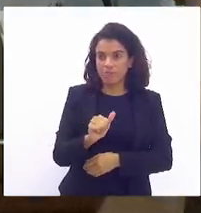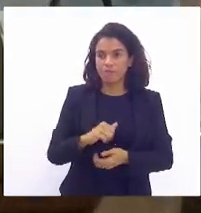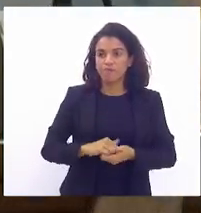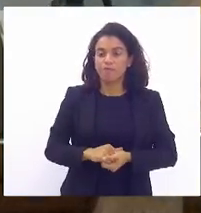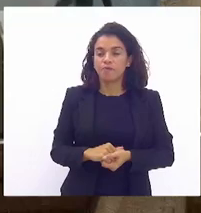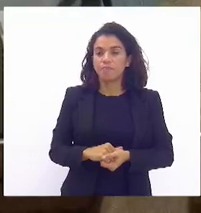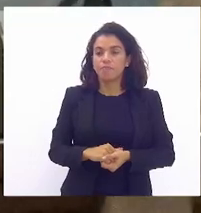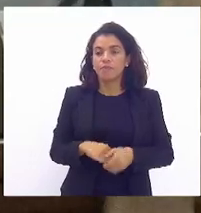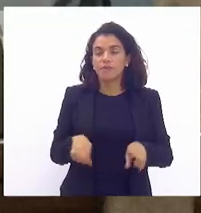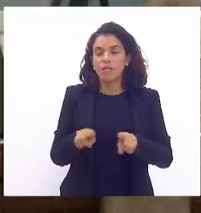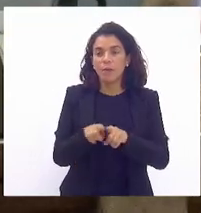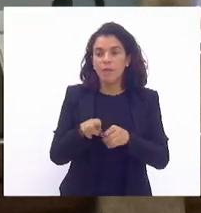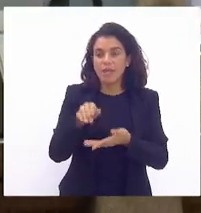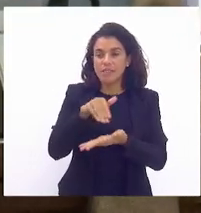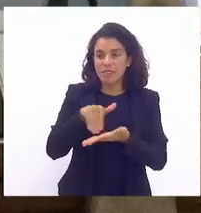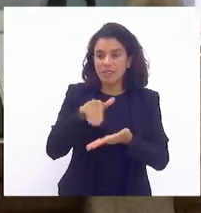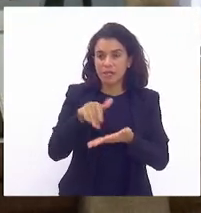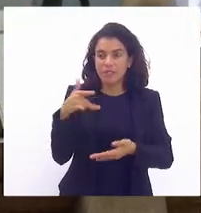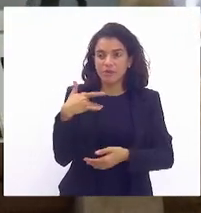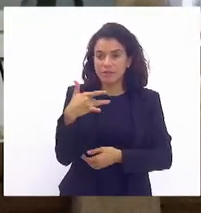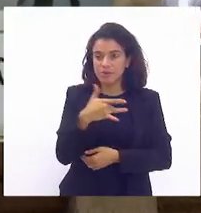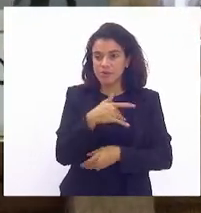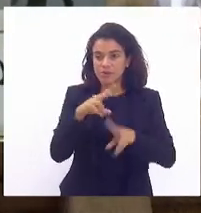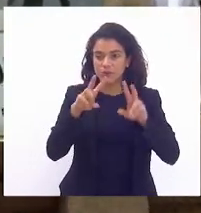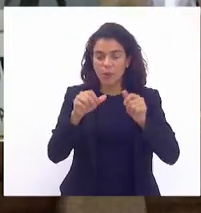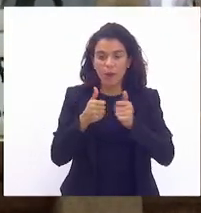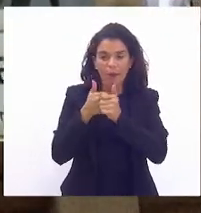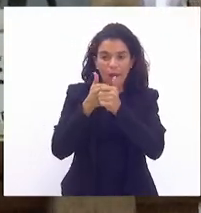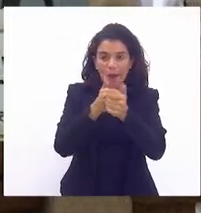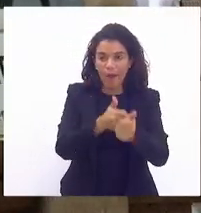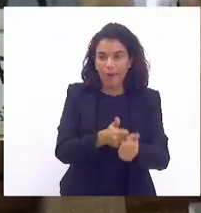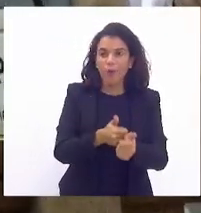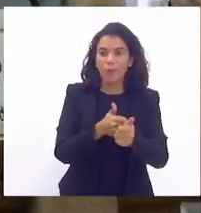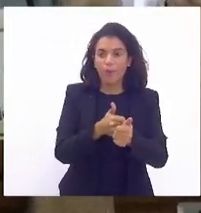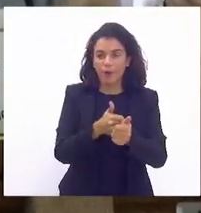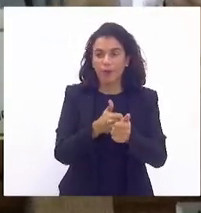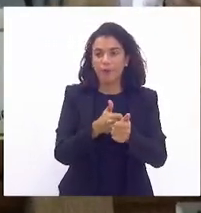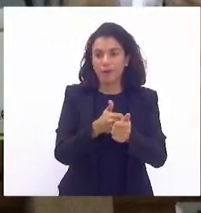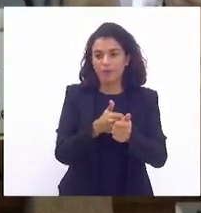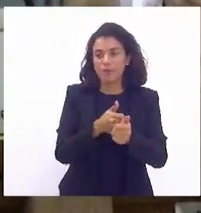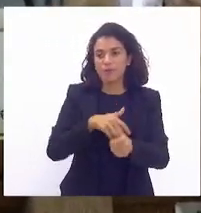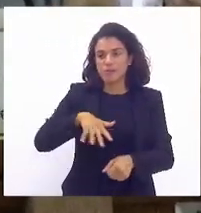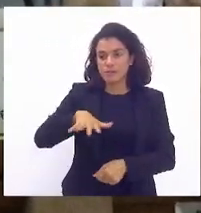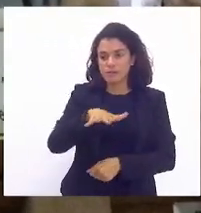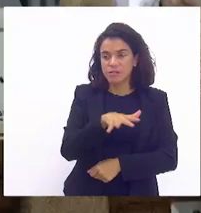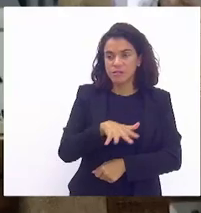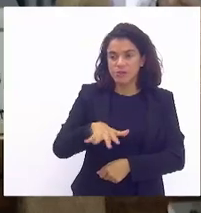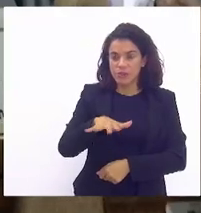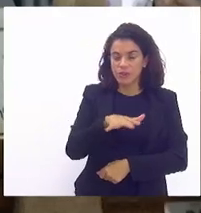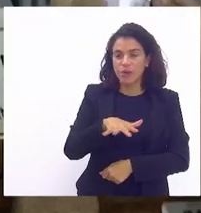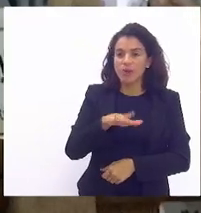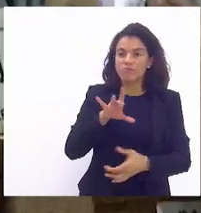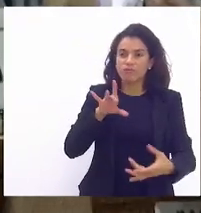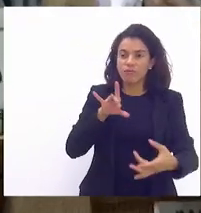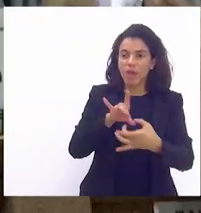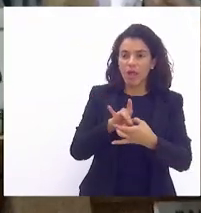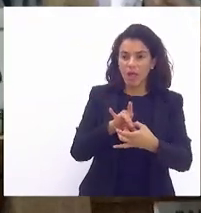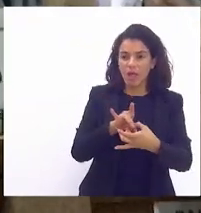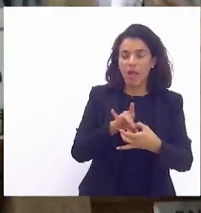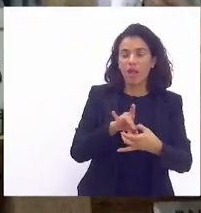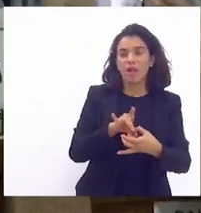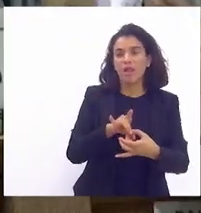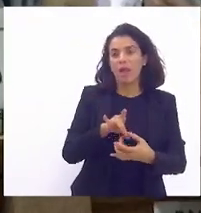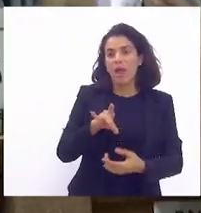questionamento à Secretaria de Saúde sobre o acompanhamento de questões relacionadas à poluição,